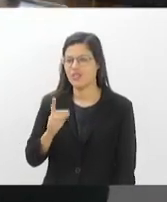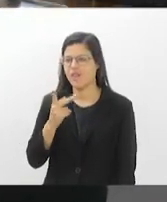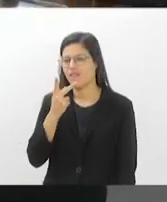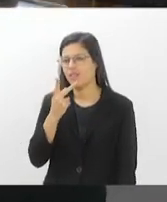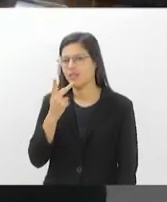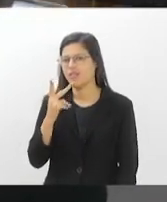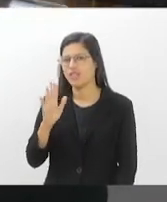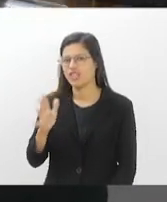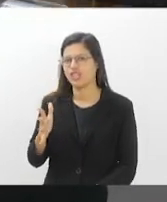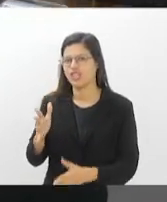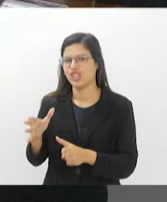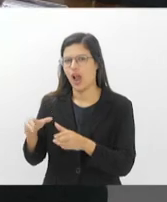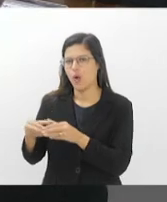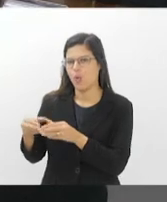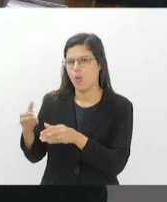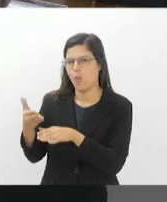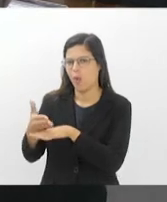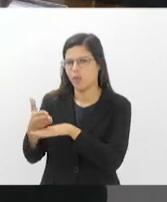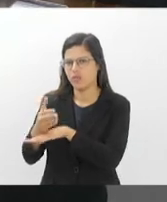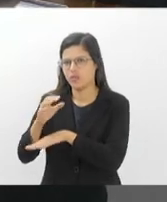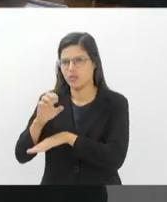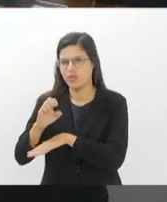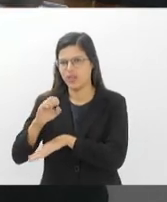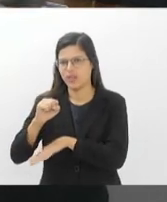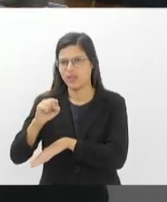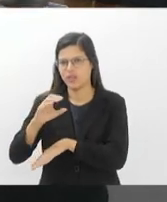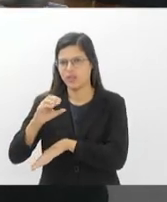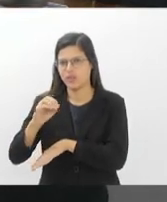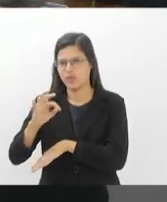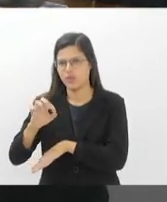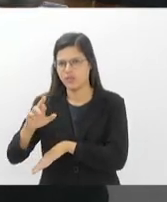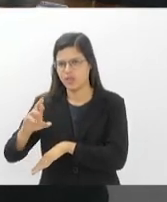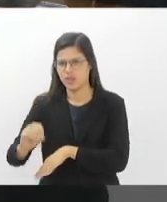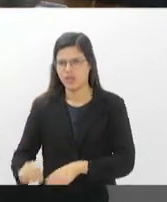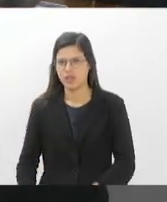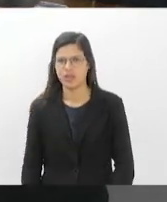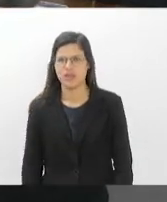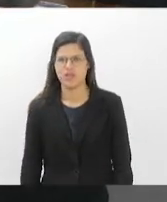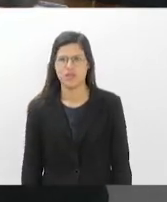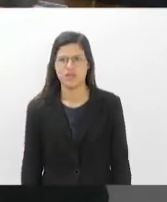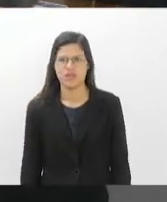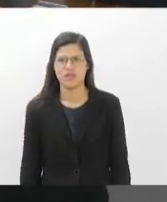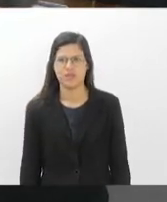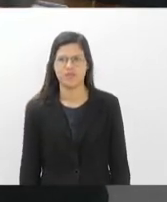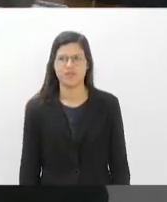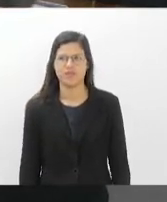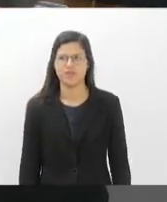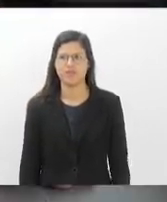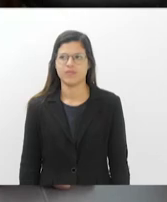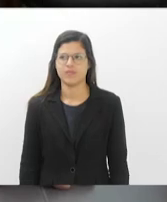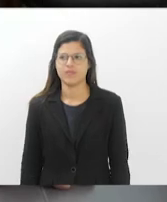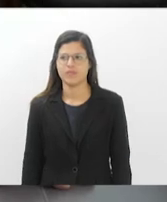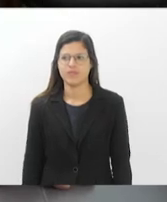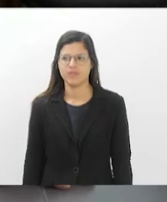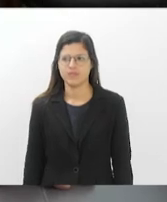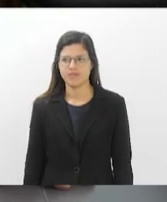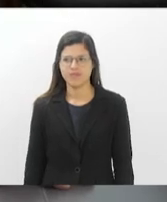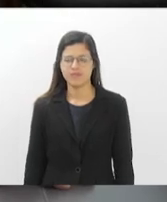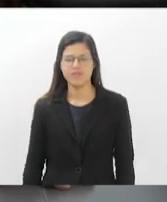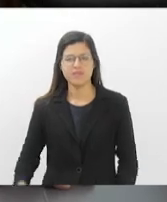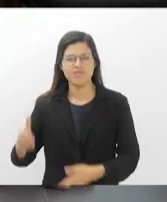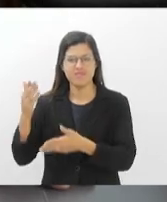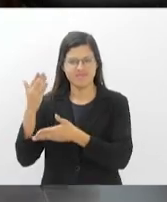Só provavelmente era instrutor dos escoteiros. Sempre alerta. Na época do escoteirismo,